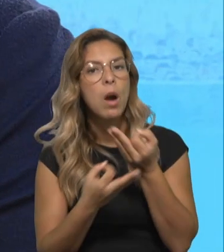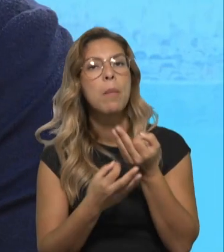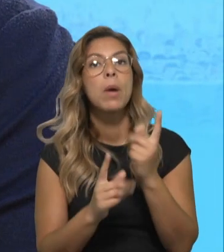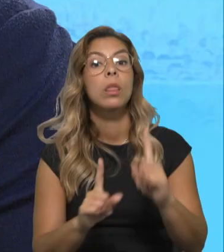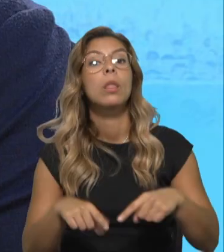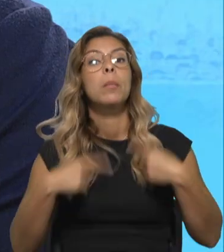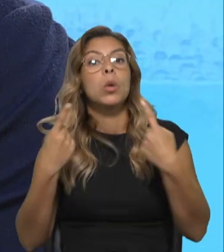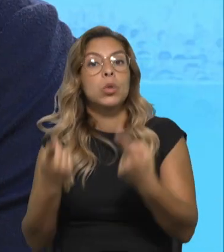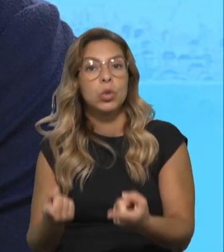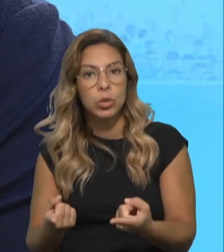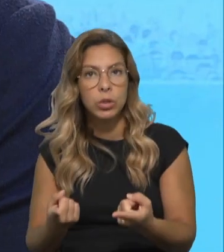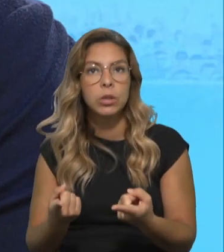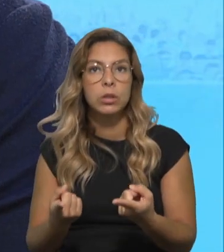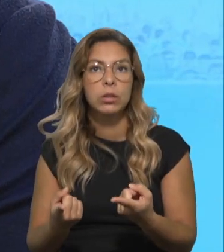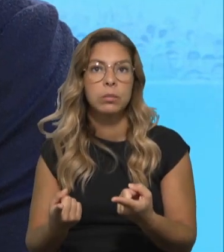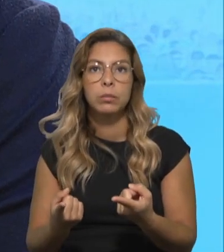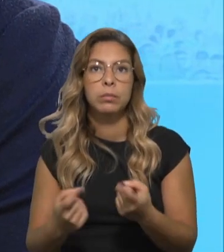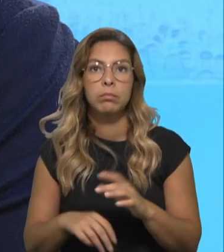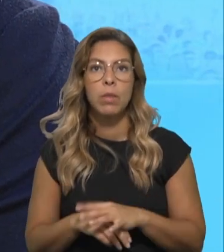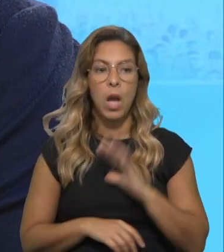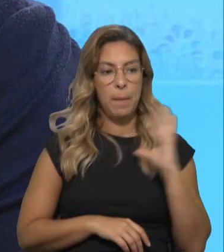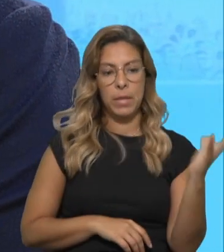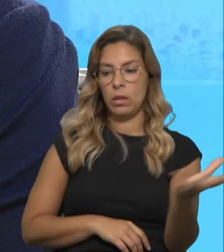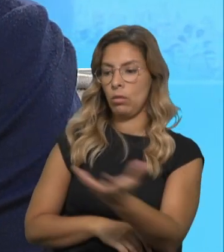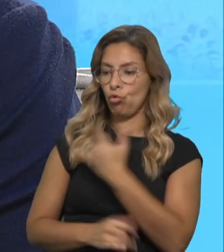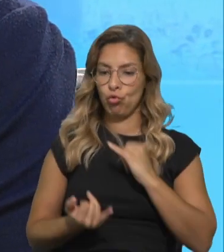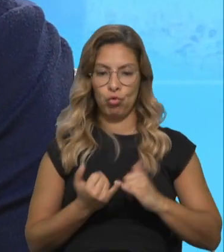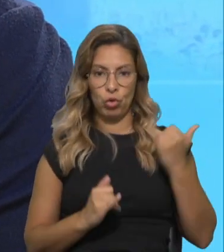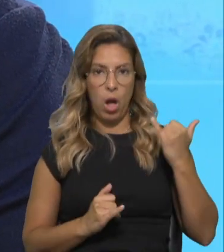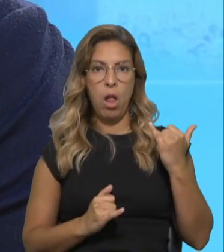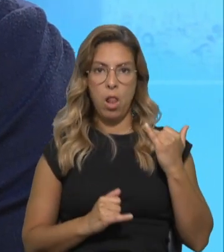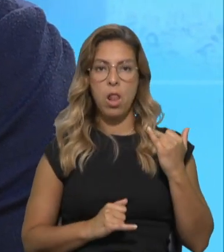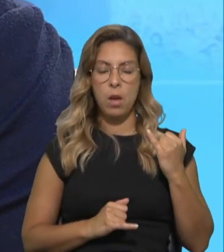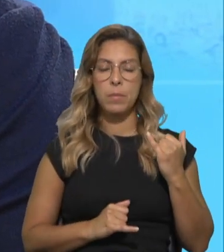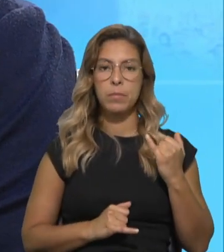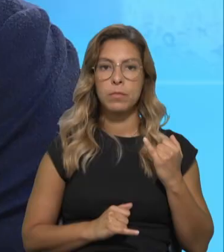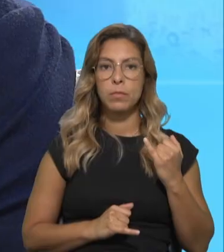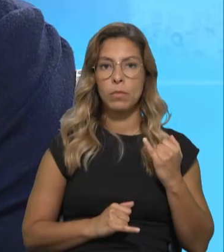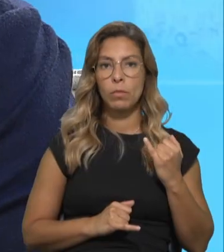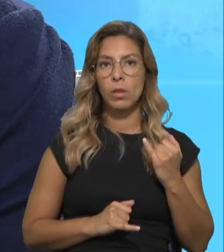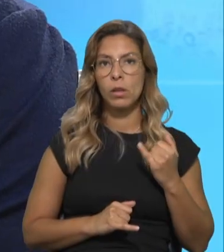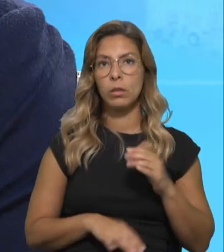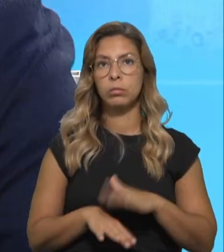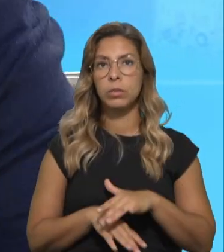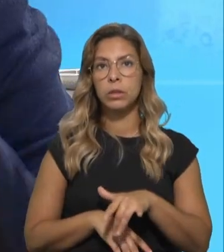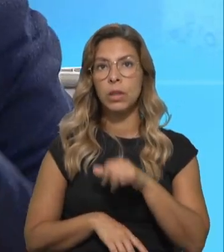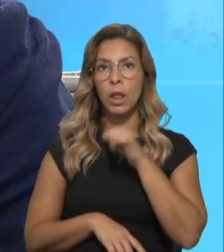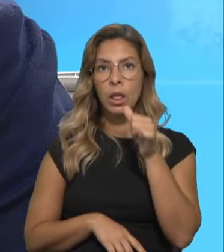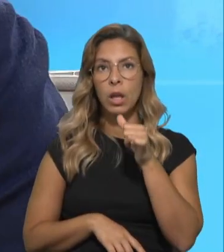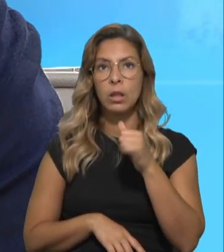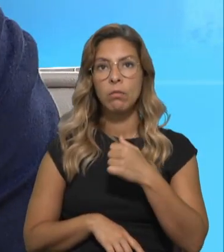depois no ambiente digital como que estão usando a expressão sem travões,